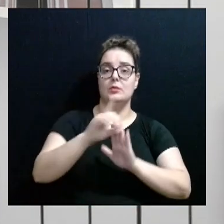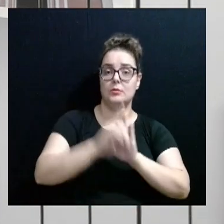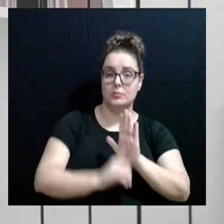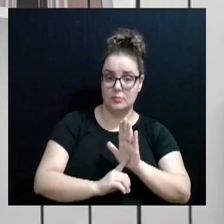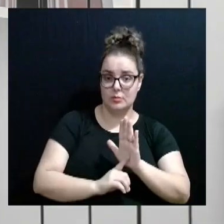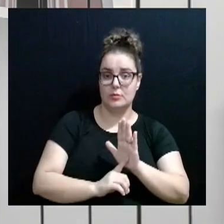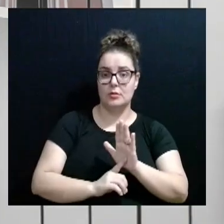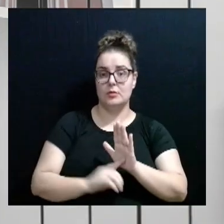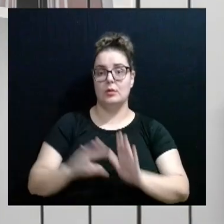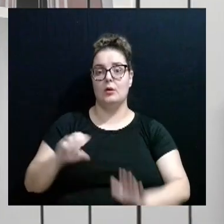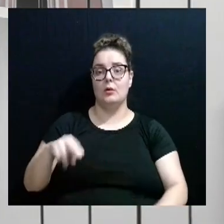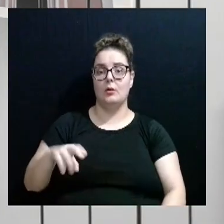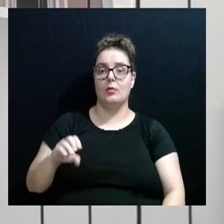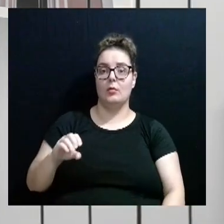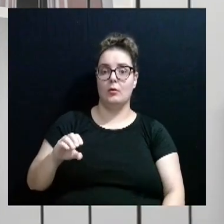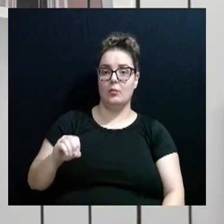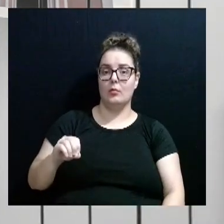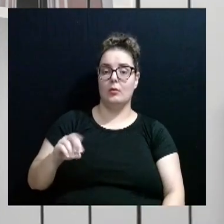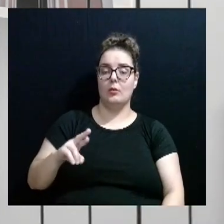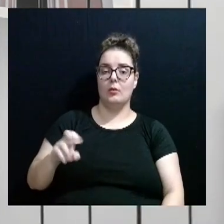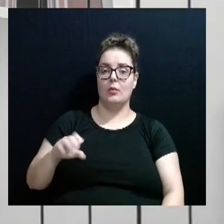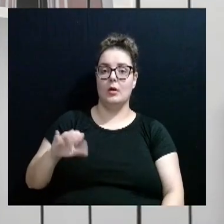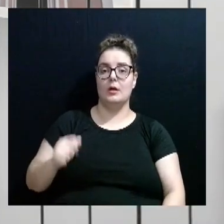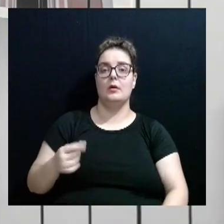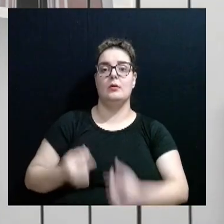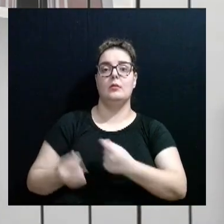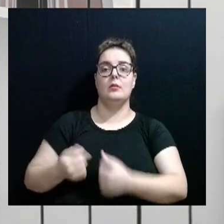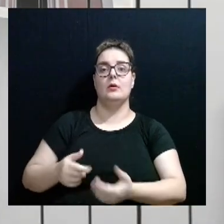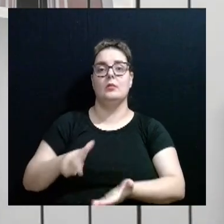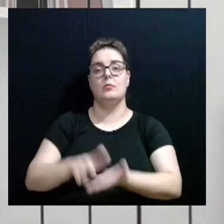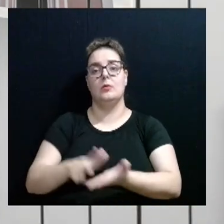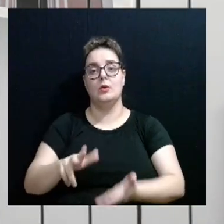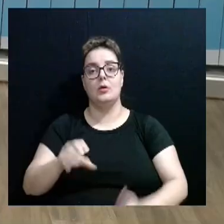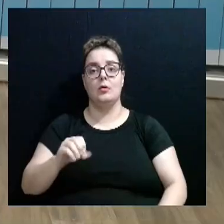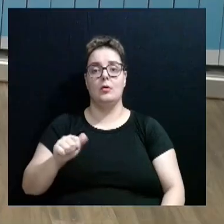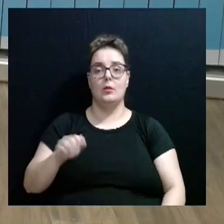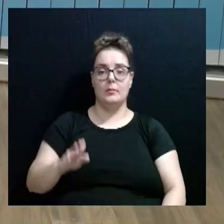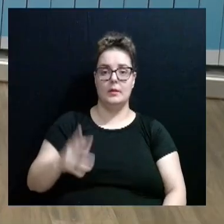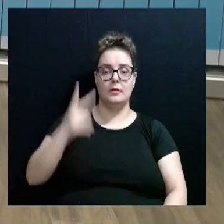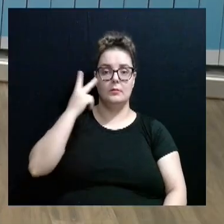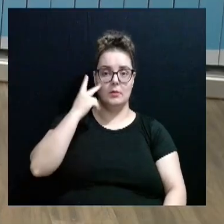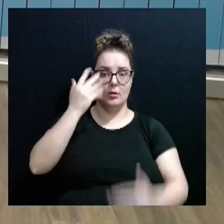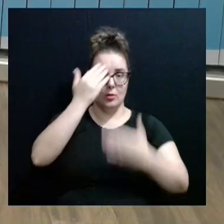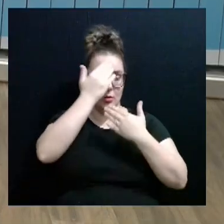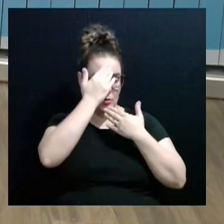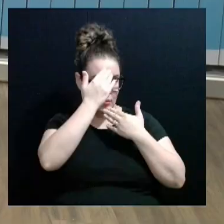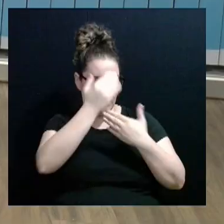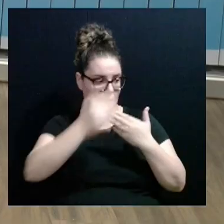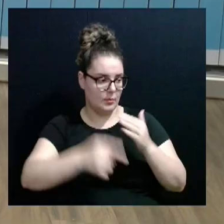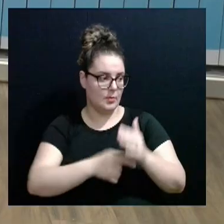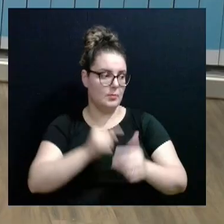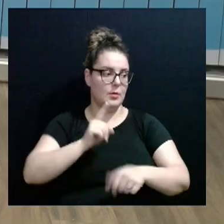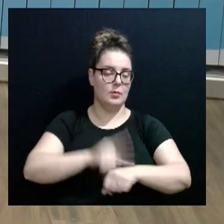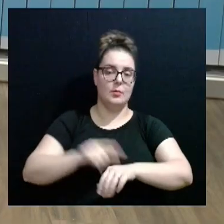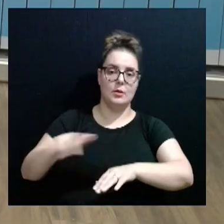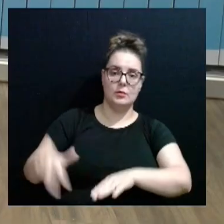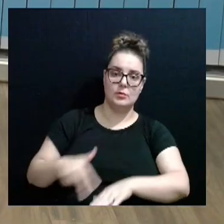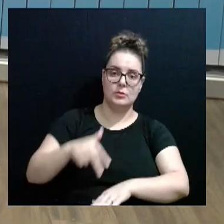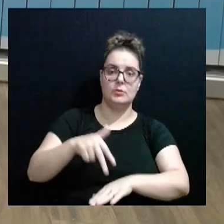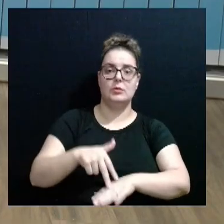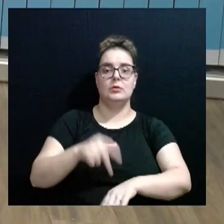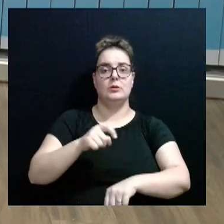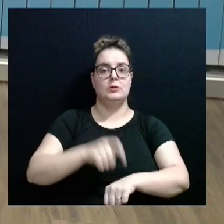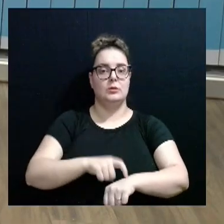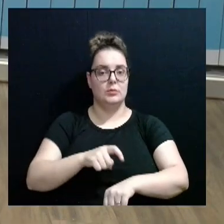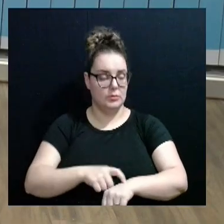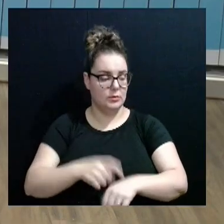Concorrência e Regulação Econômica da OAB São Paulo. Então, muito obrigado, primeiramente, pela disponibilidade do seu tempo, Ricardo, em ter